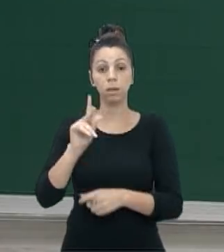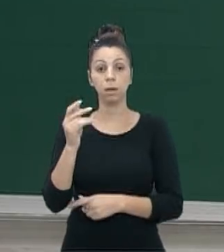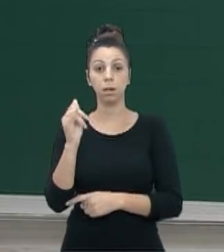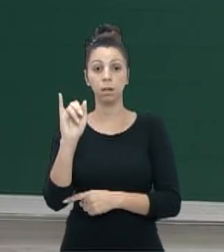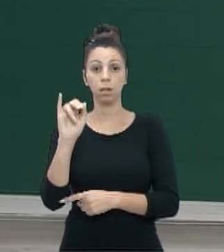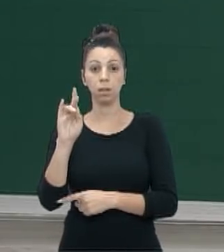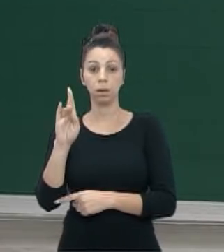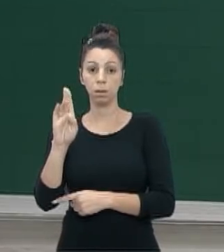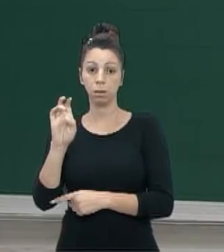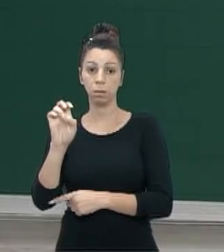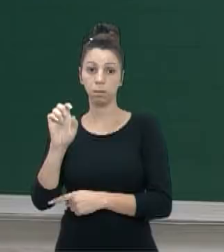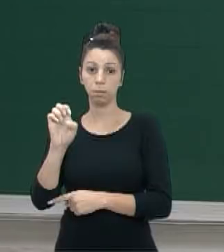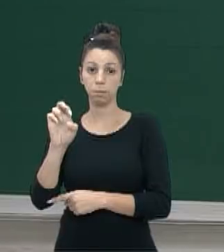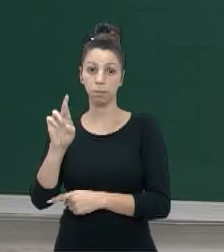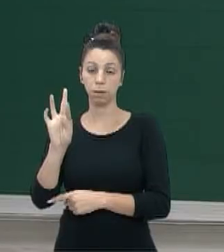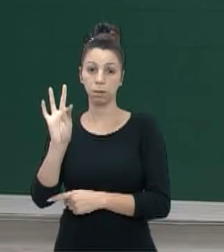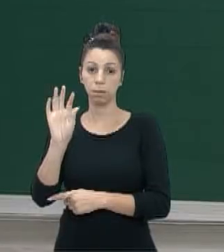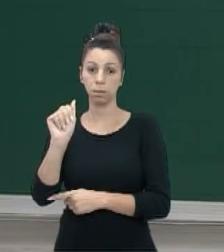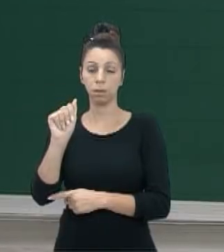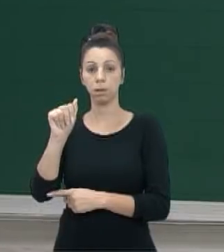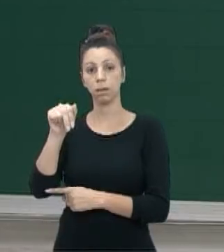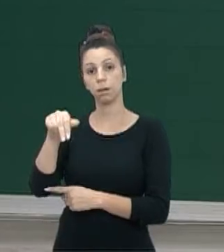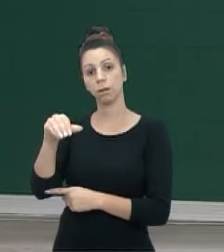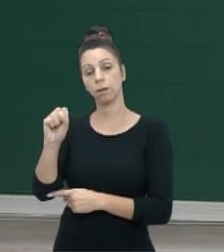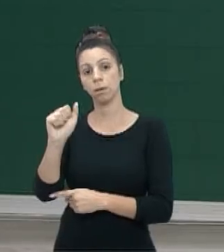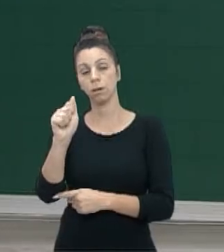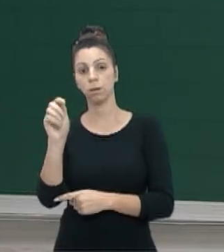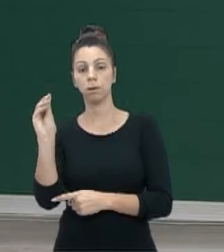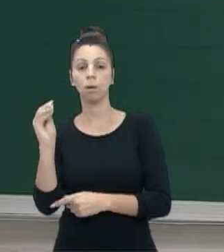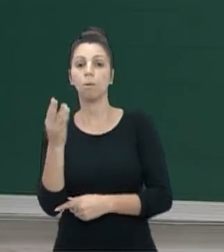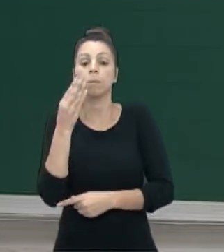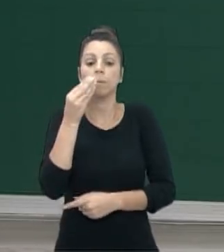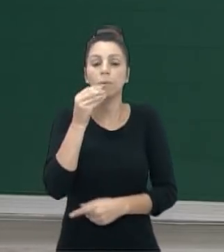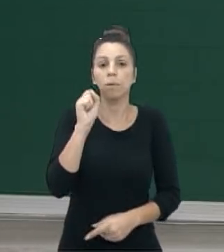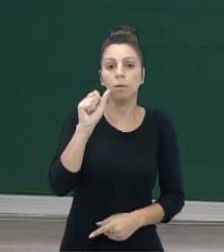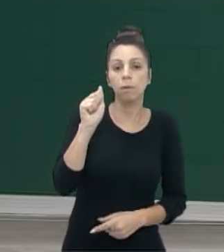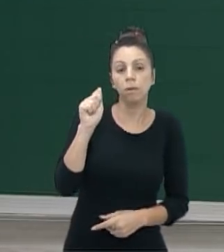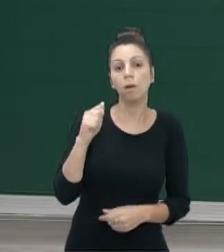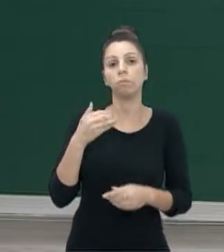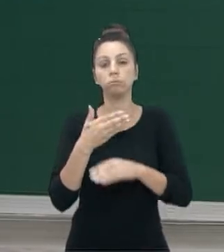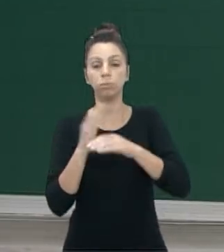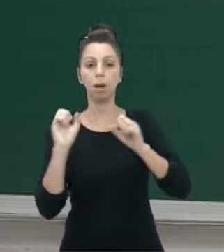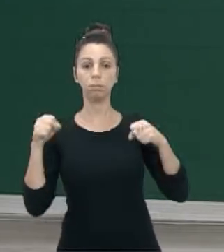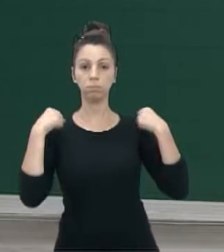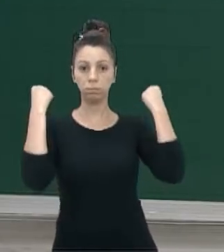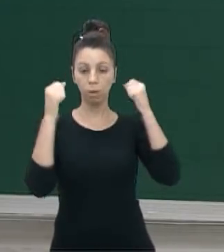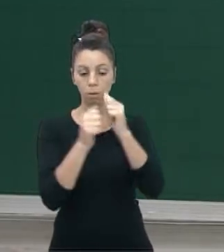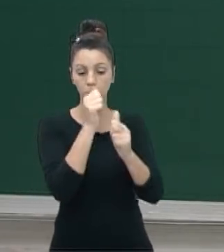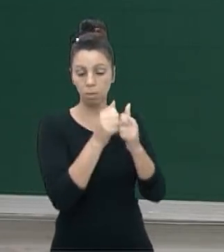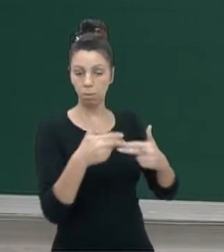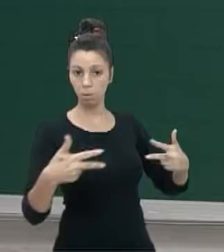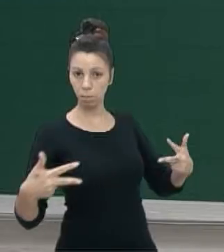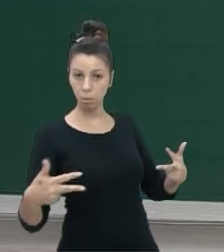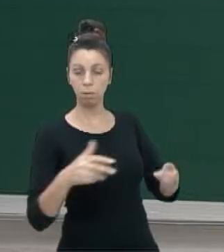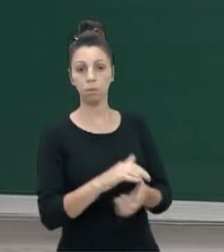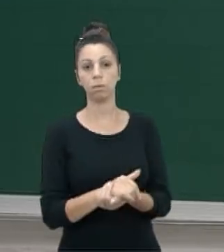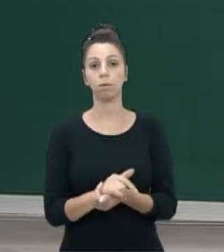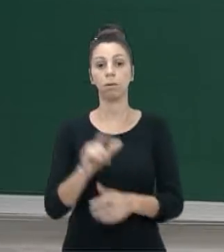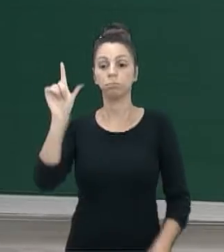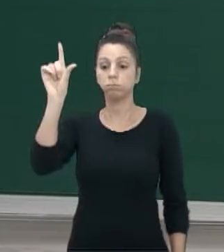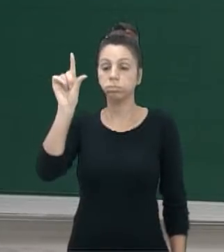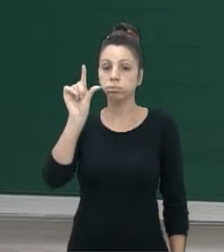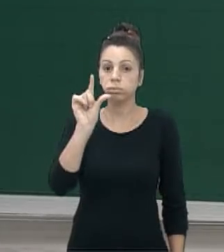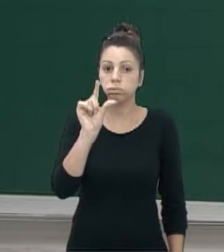lá algumas dicas, né? Não consumir muito sal, praticar esportes, diminuir ali a quantidade